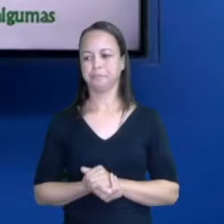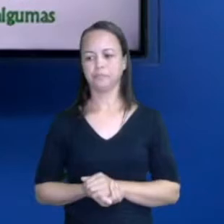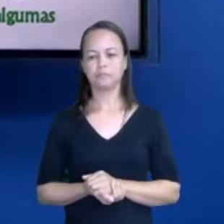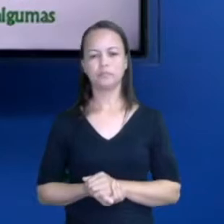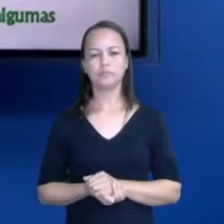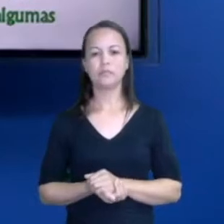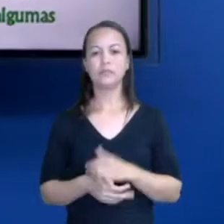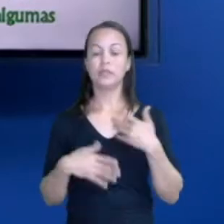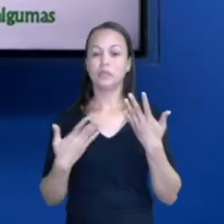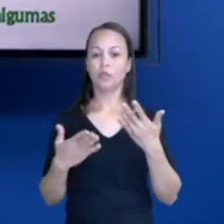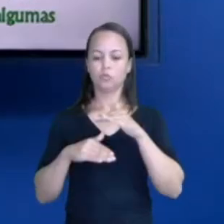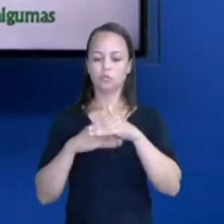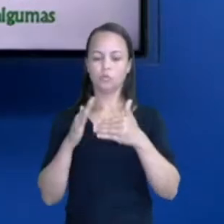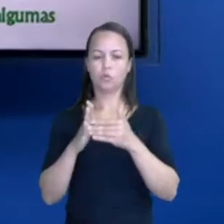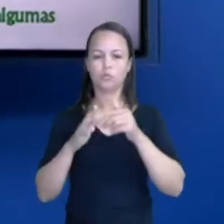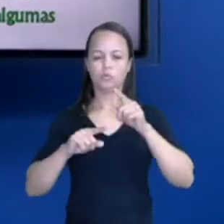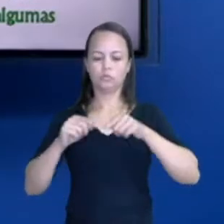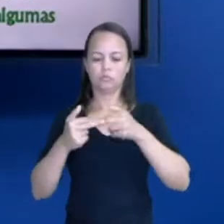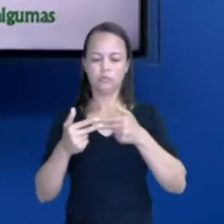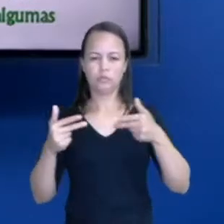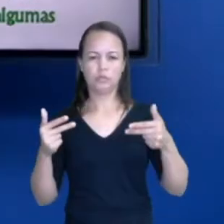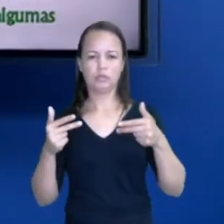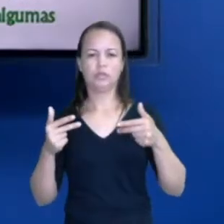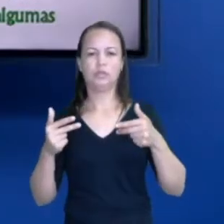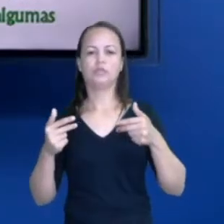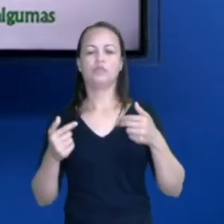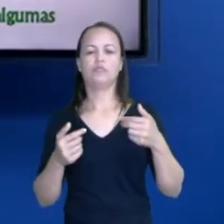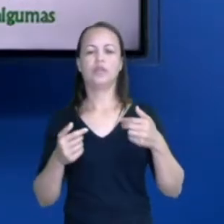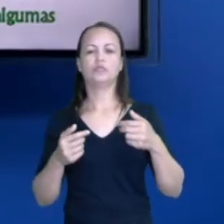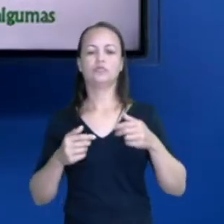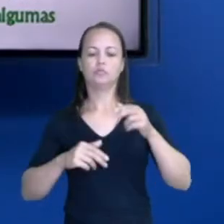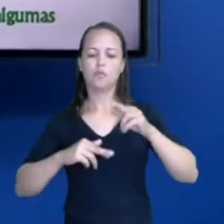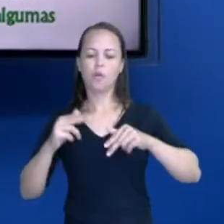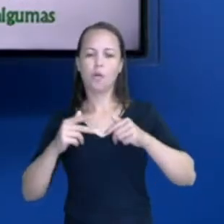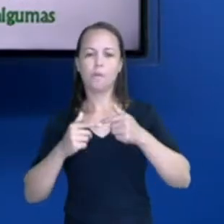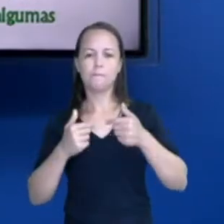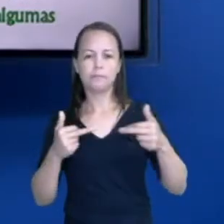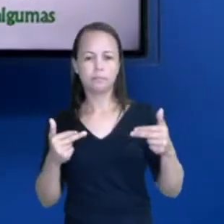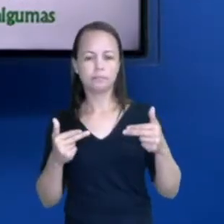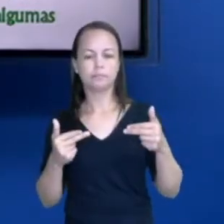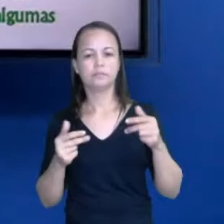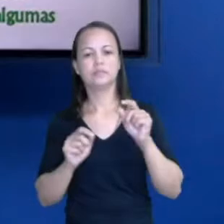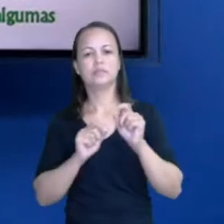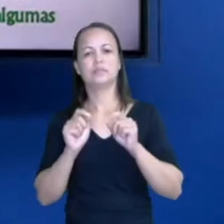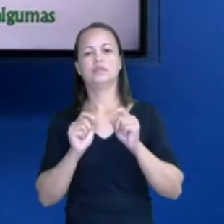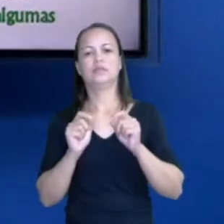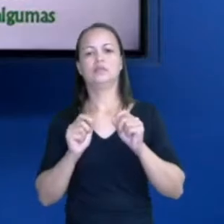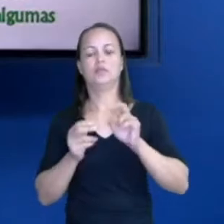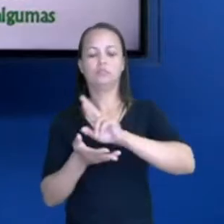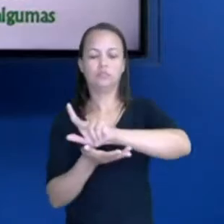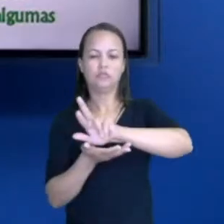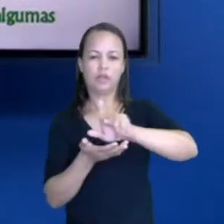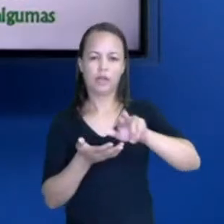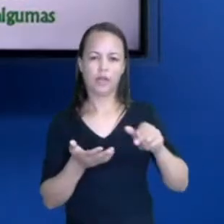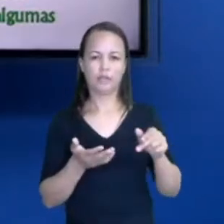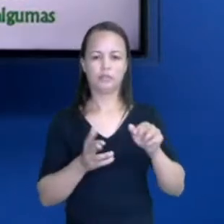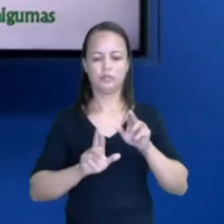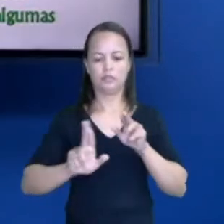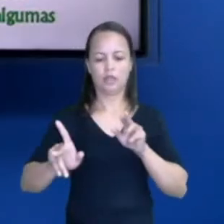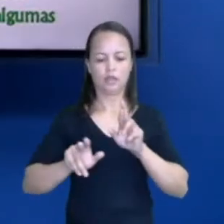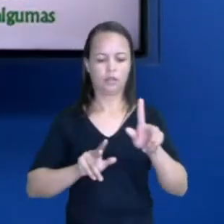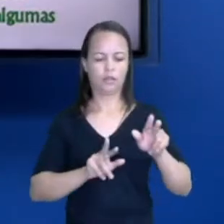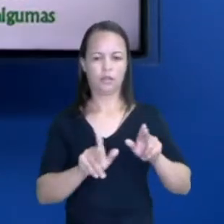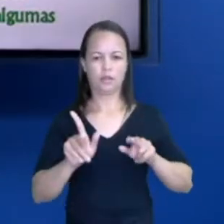certo? Todos esses objetos, eles são feitos por materiais e os materiais, eles vão se diferenciar um dos outros de